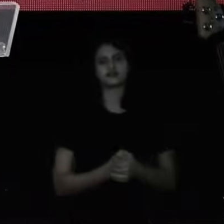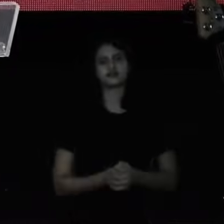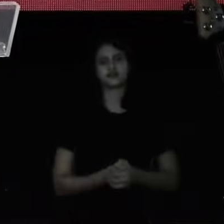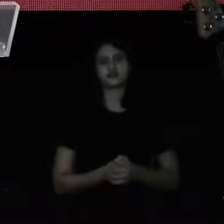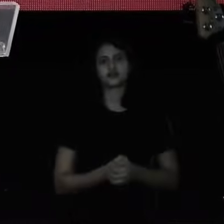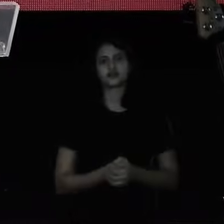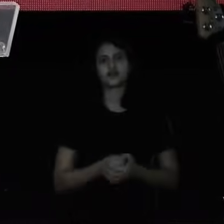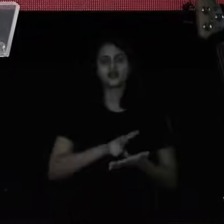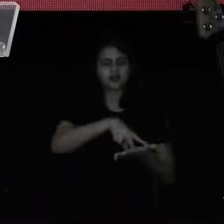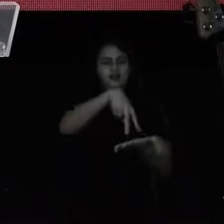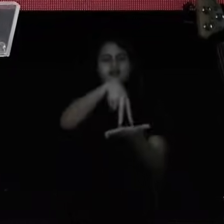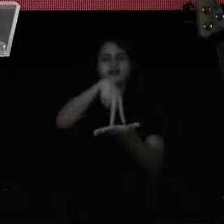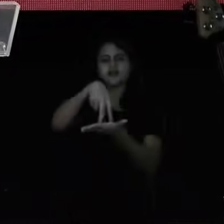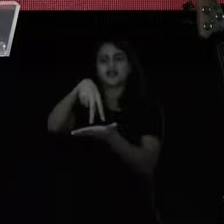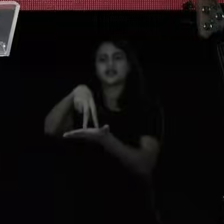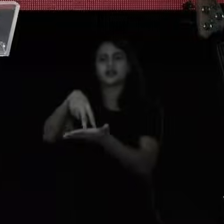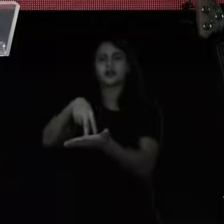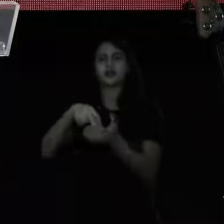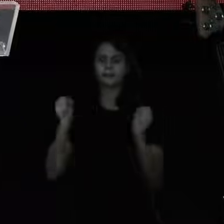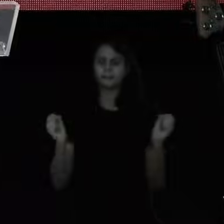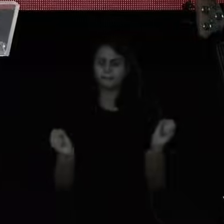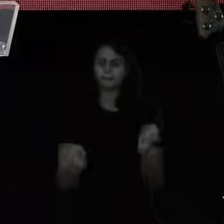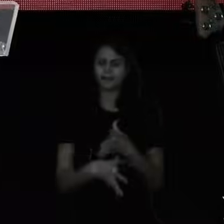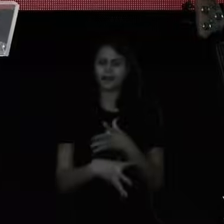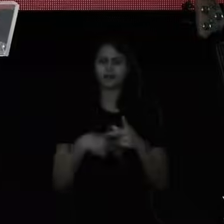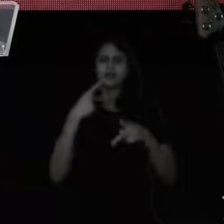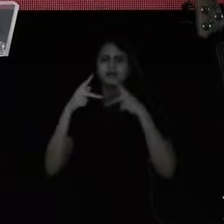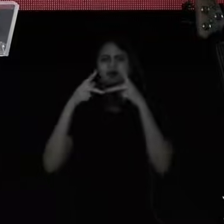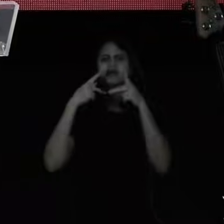Fica de pé, para encerrar eu quero contar uma história.